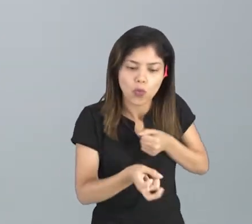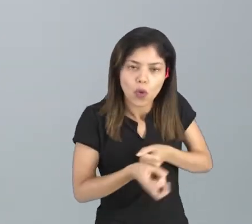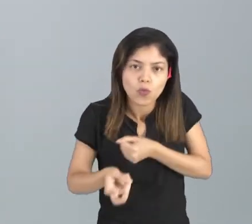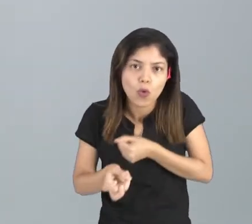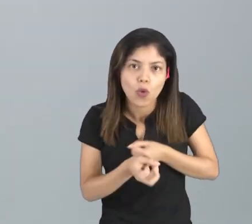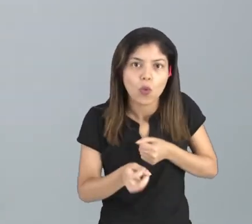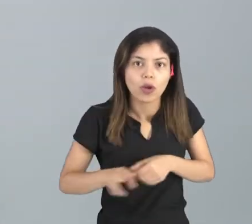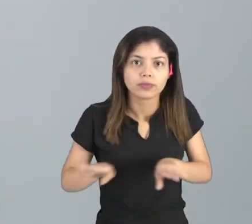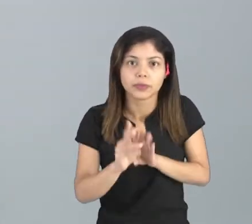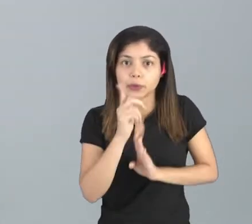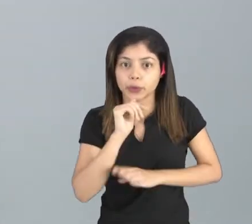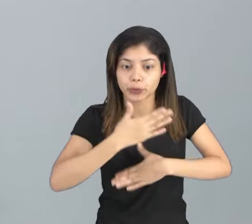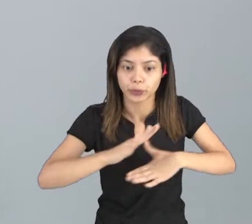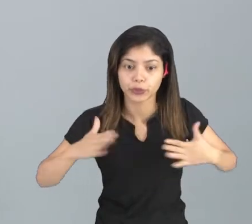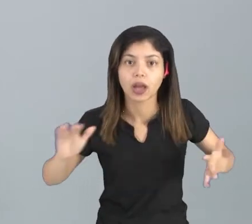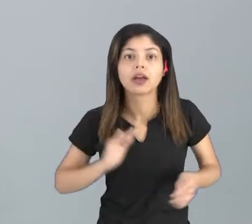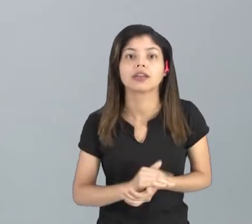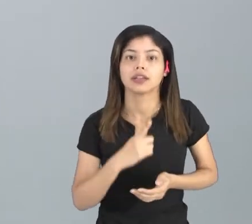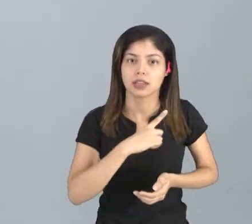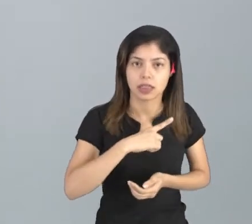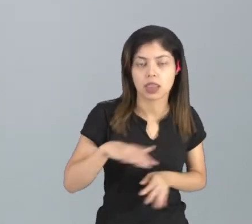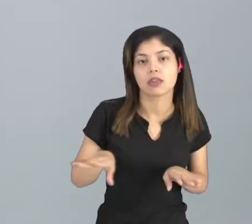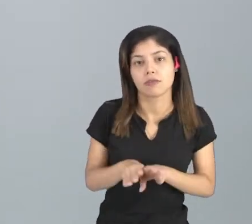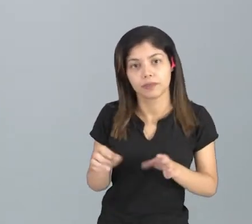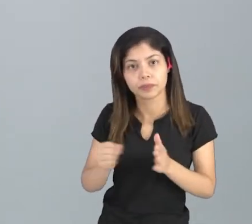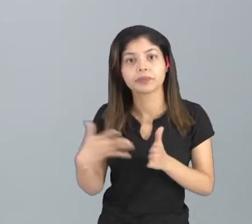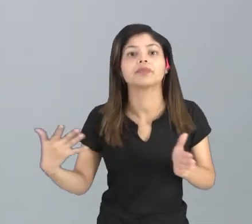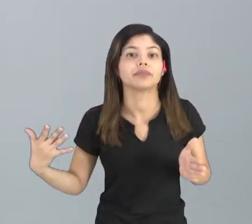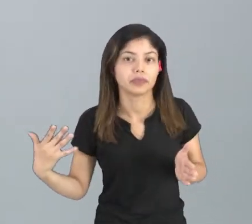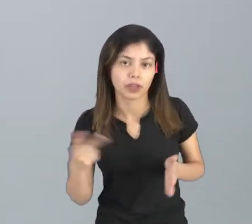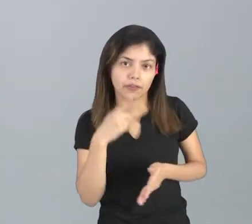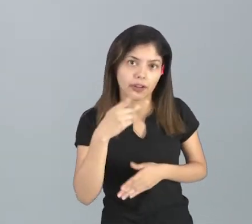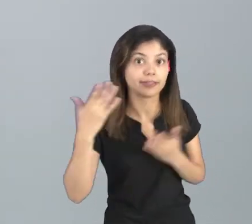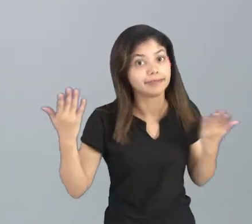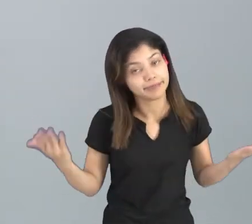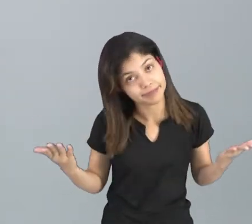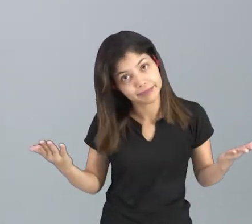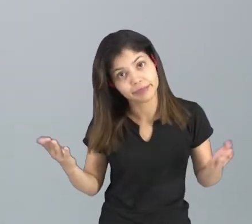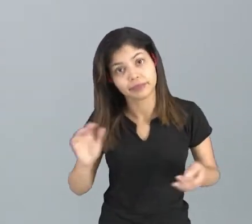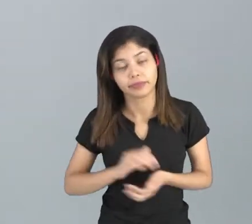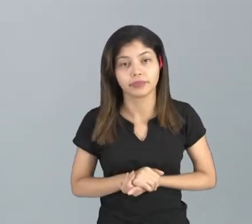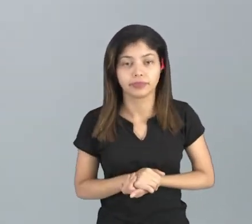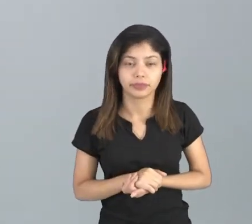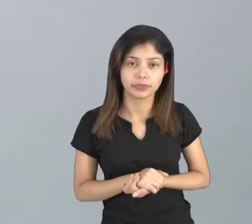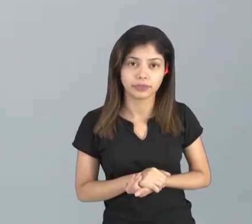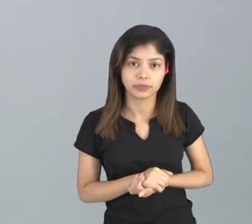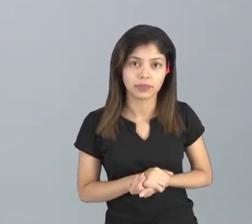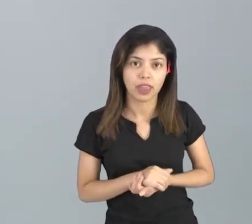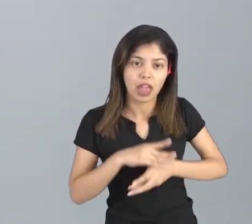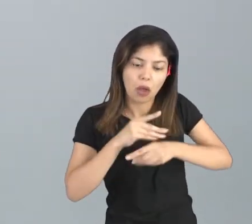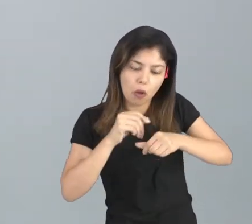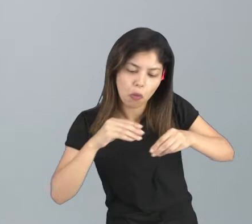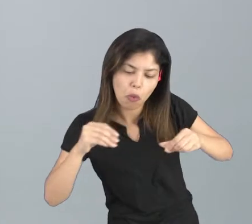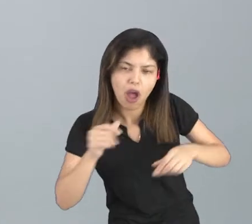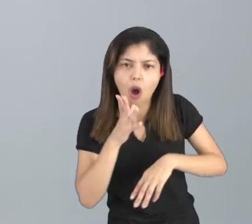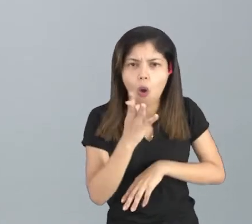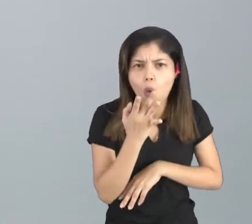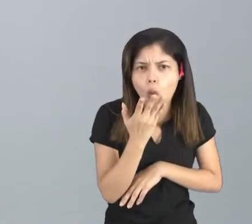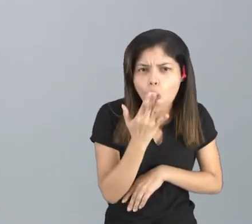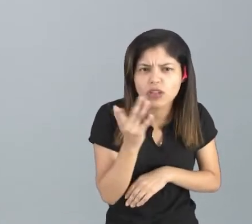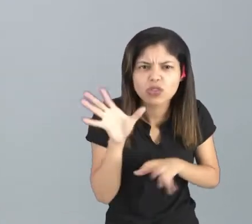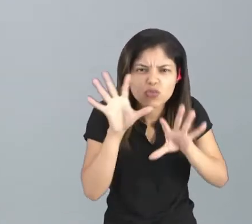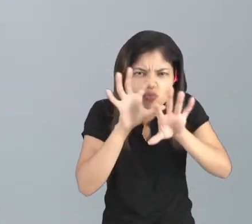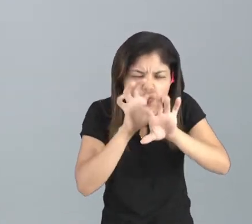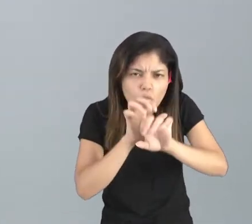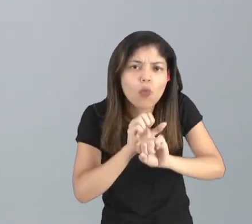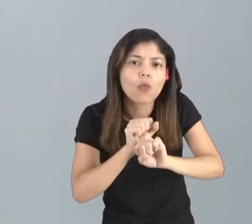de água, em épocas que a água está turva, como muitos dizem popularmente, água com cor barrenta,